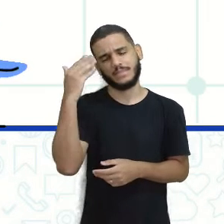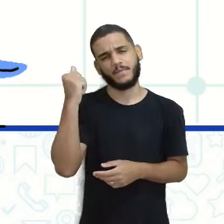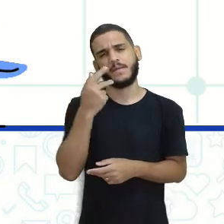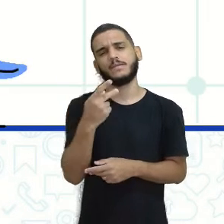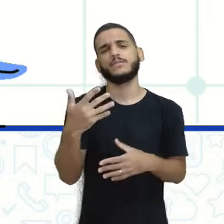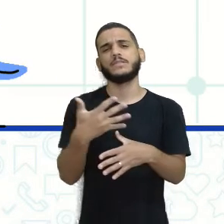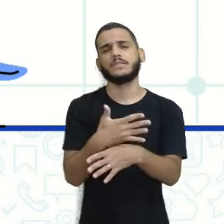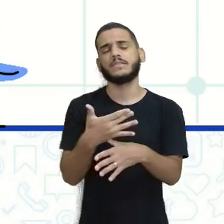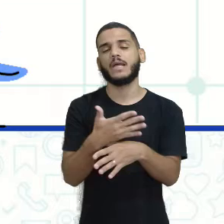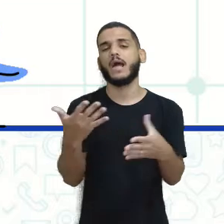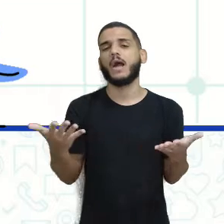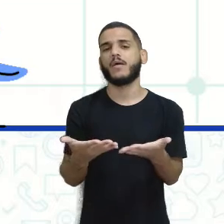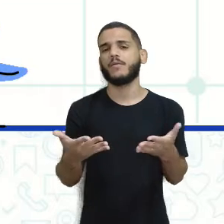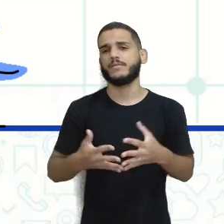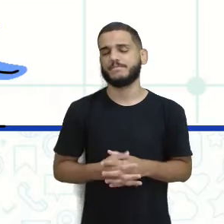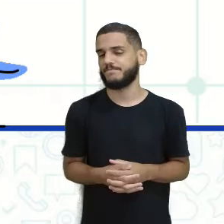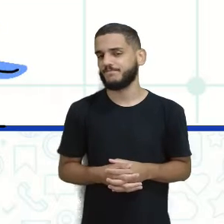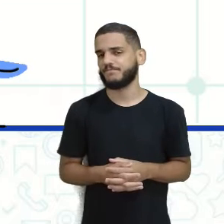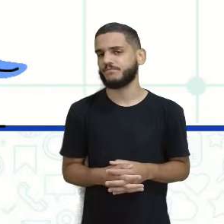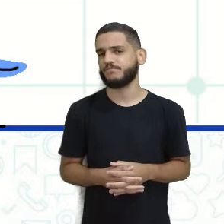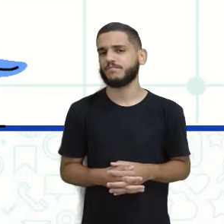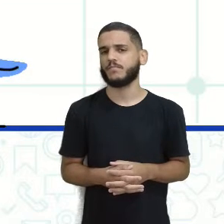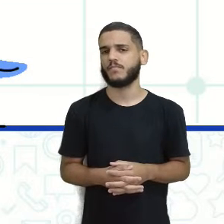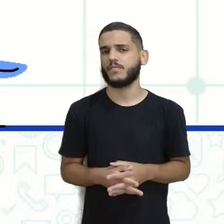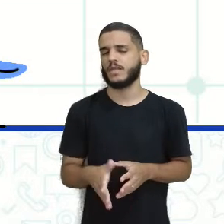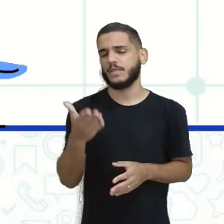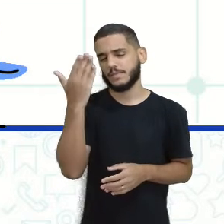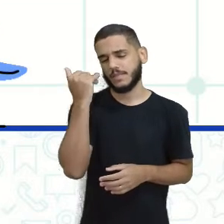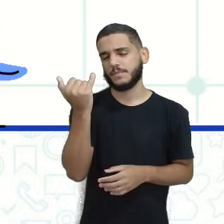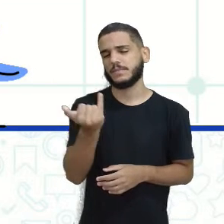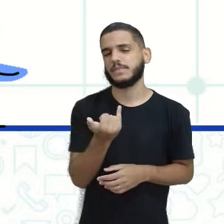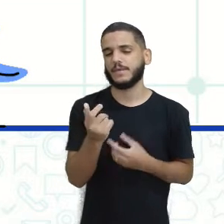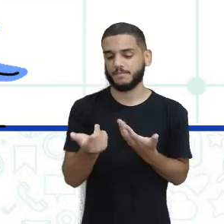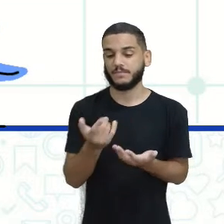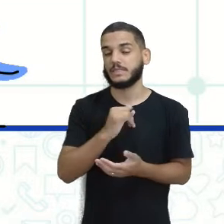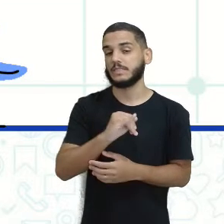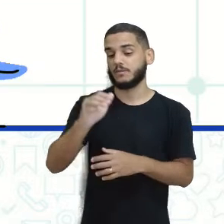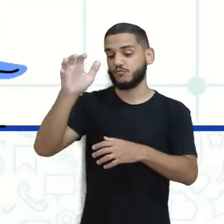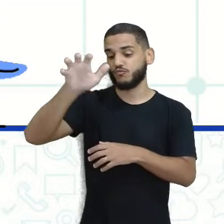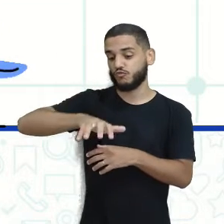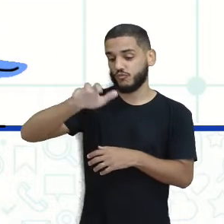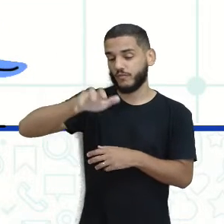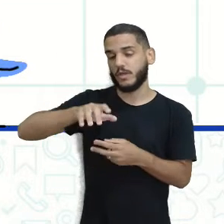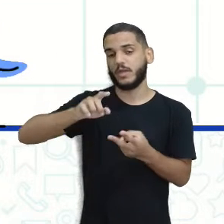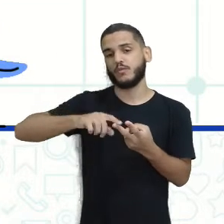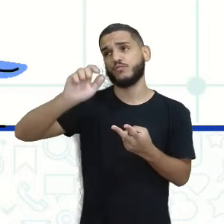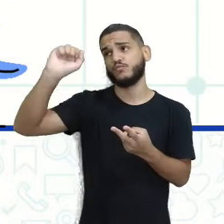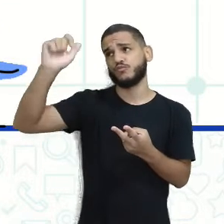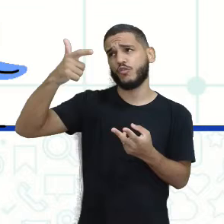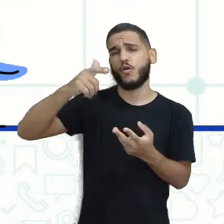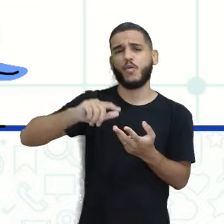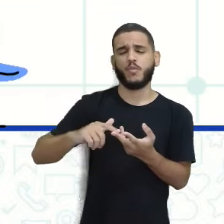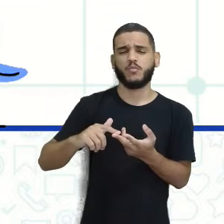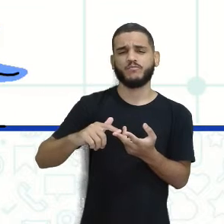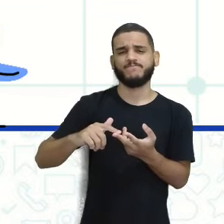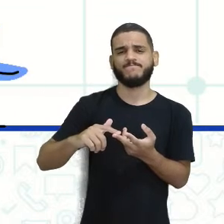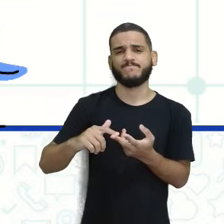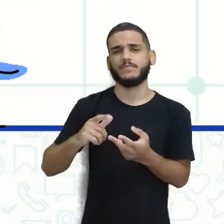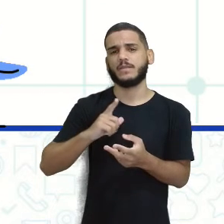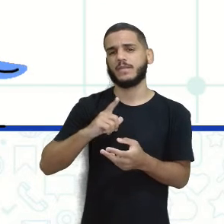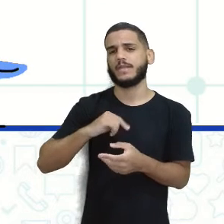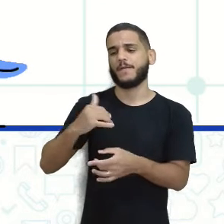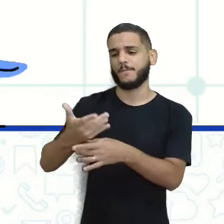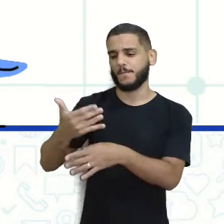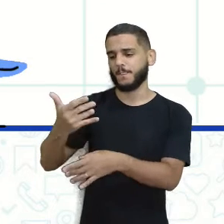nesse momento. Você consegue dizer para mim se está chovendo, se está fazendo sol, se não está? Eu quero colocar aí nos